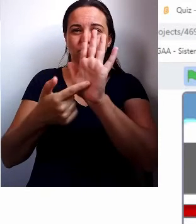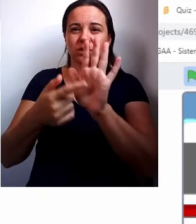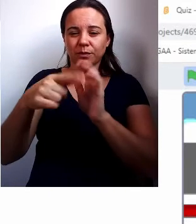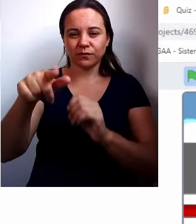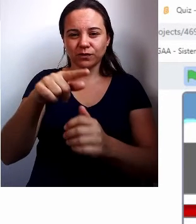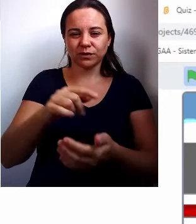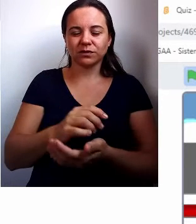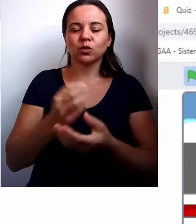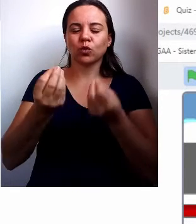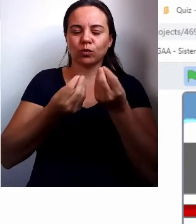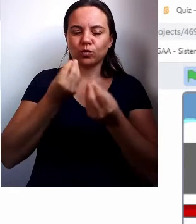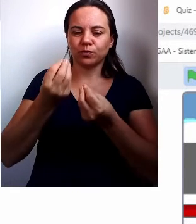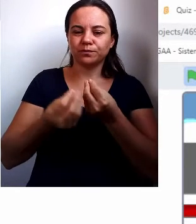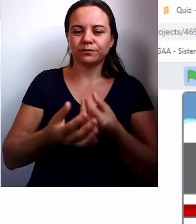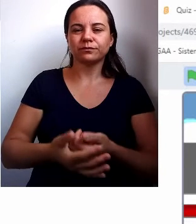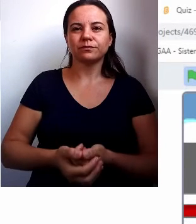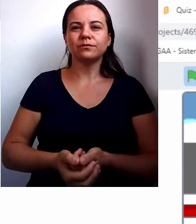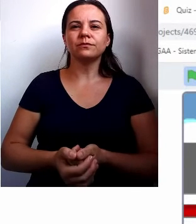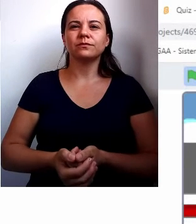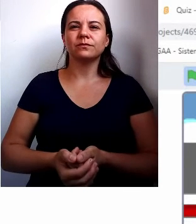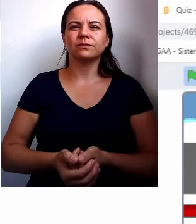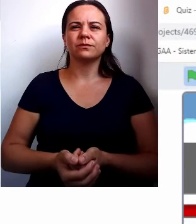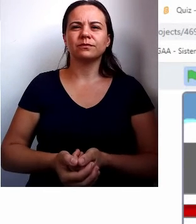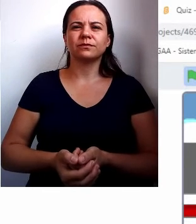para vocês aqui, então.